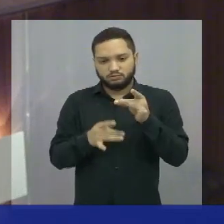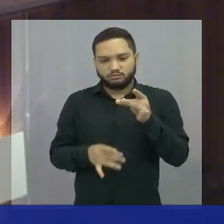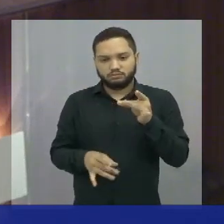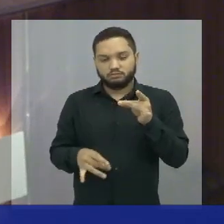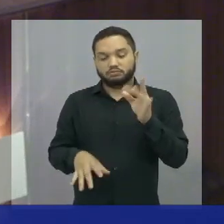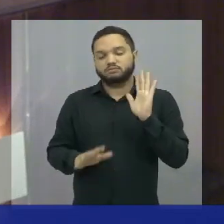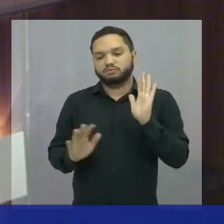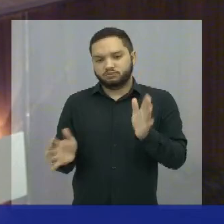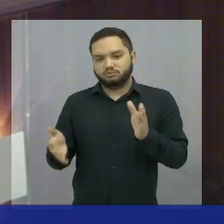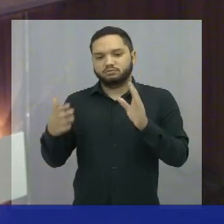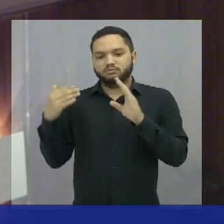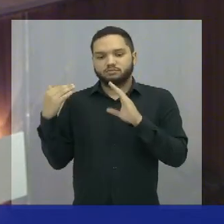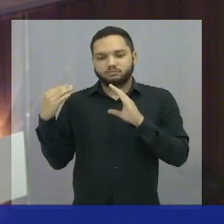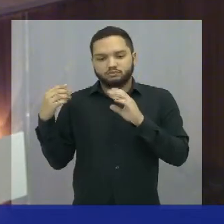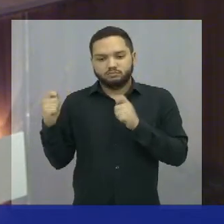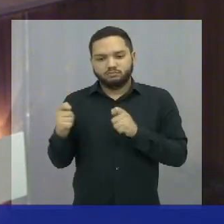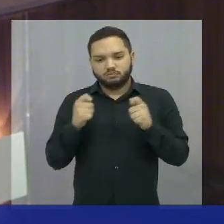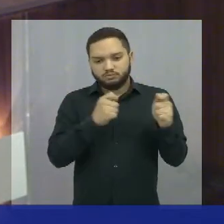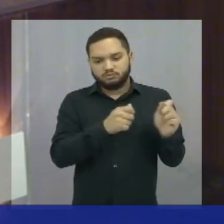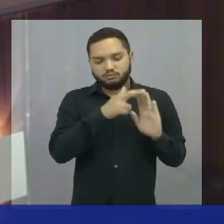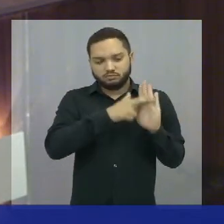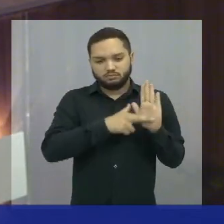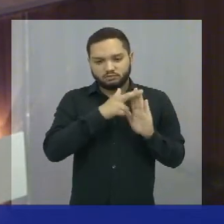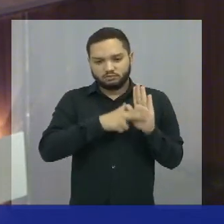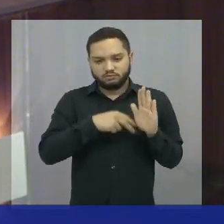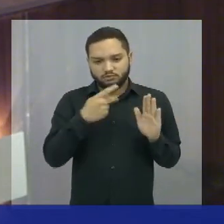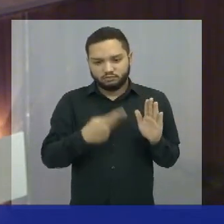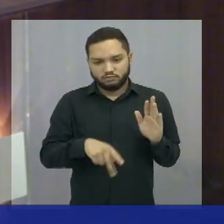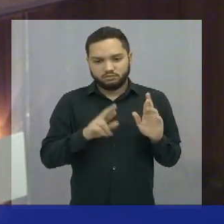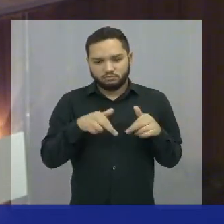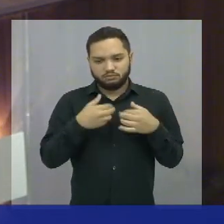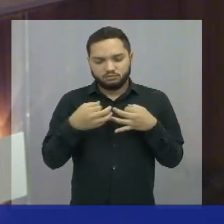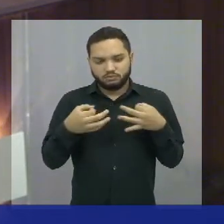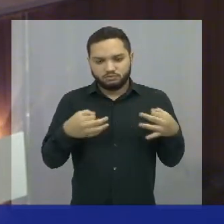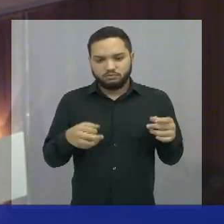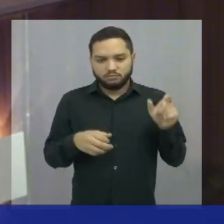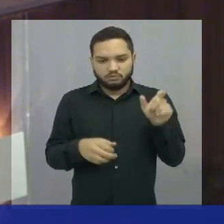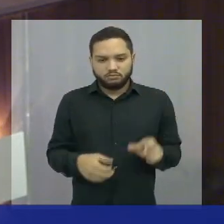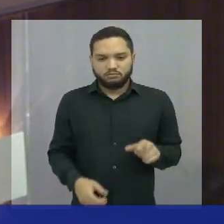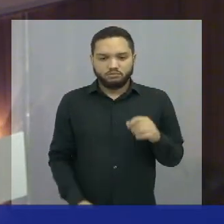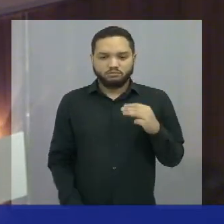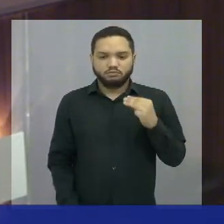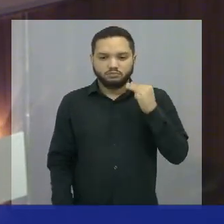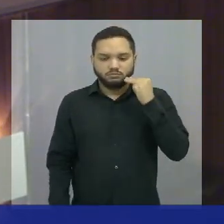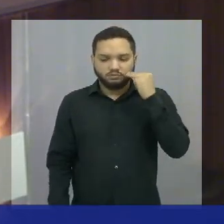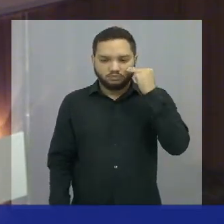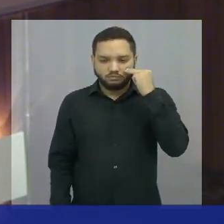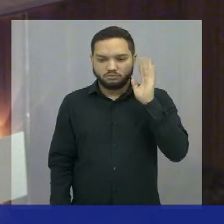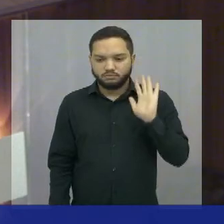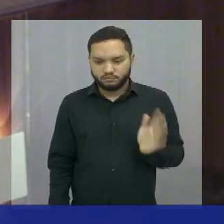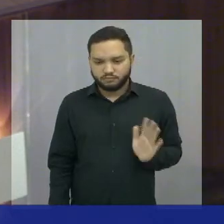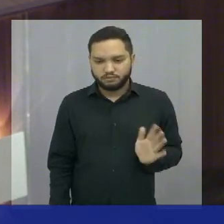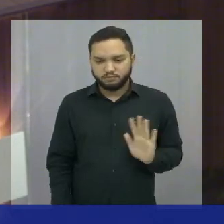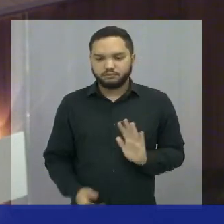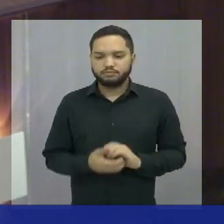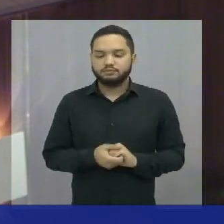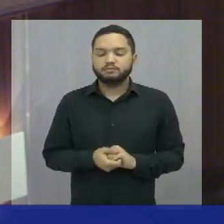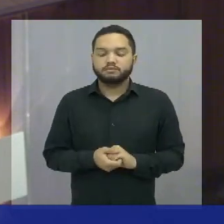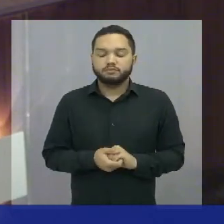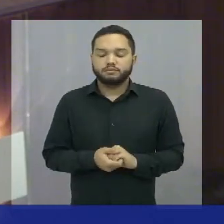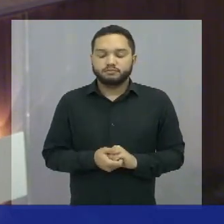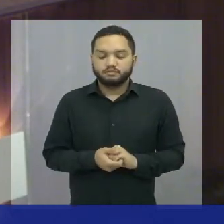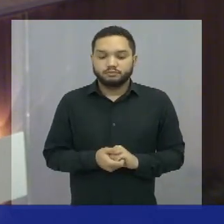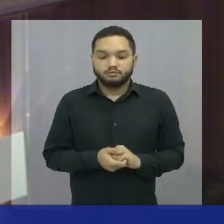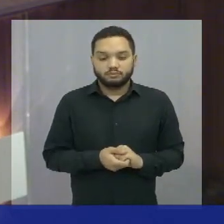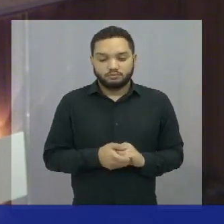o relator da audiência, né? O doutor Michel, né? Já informamos. Mas